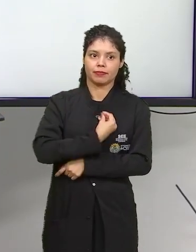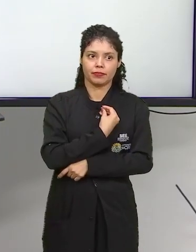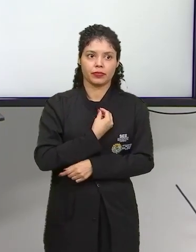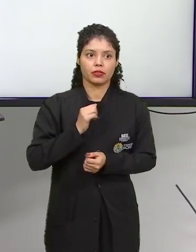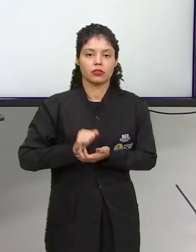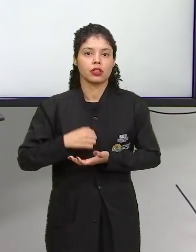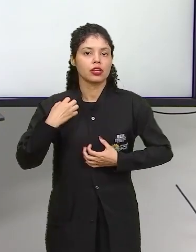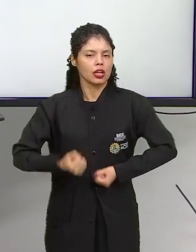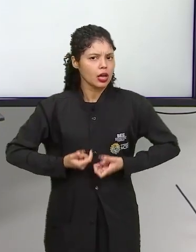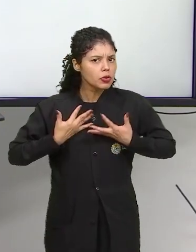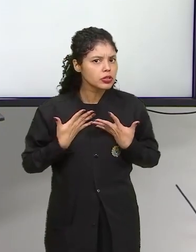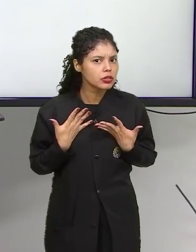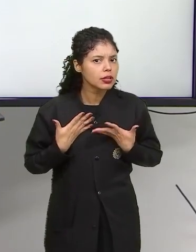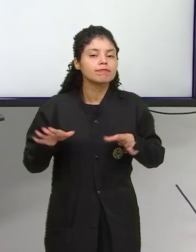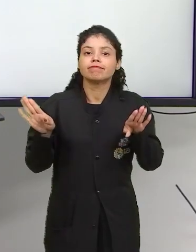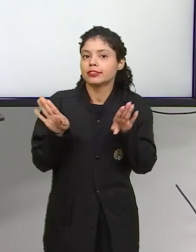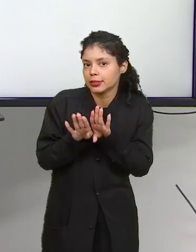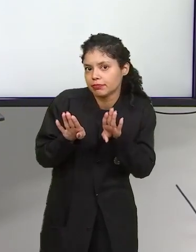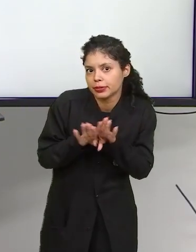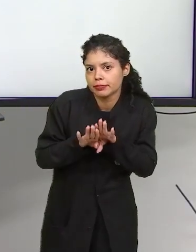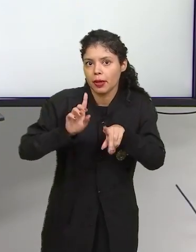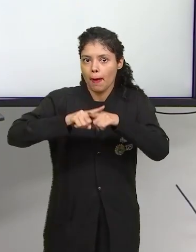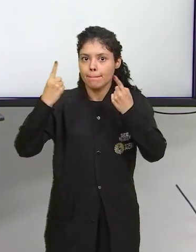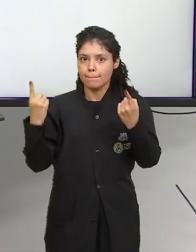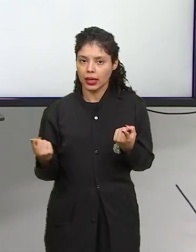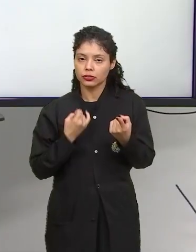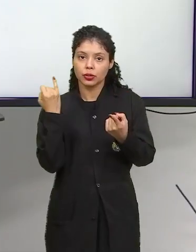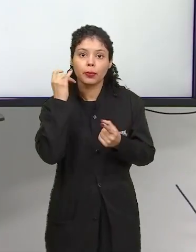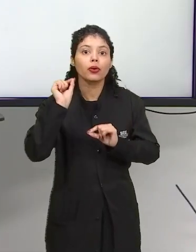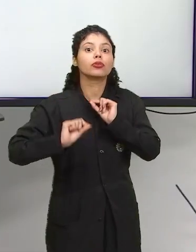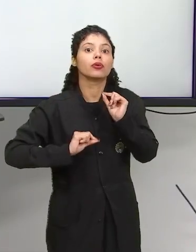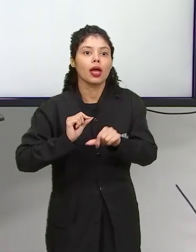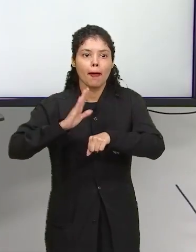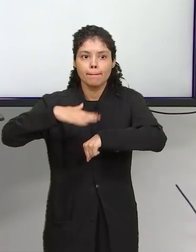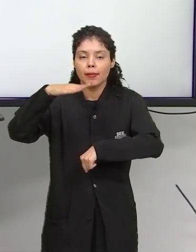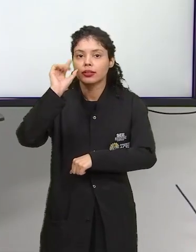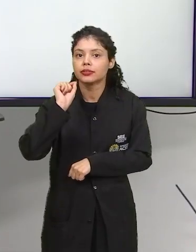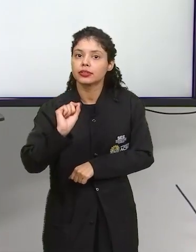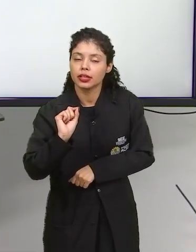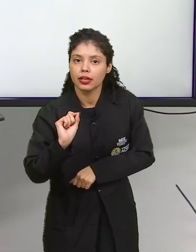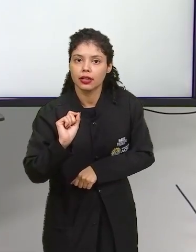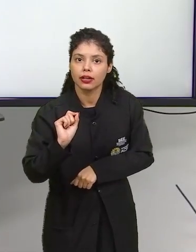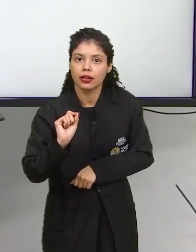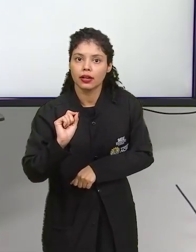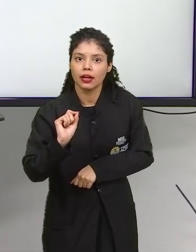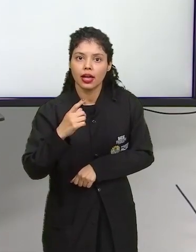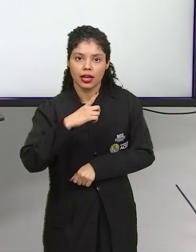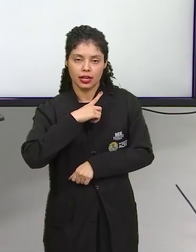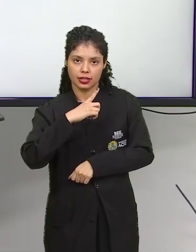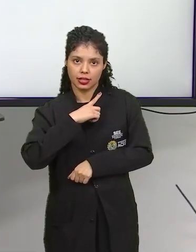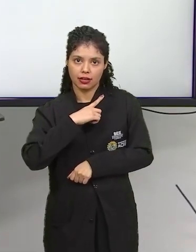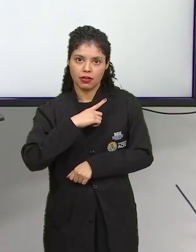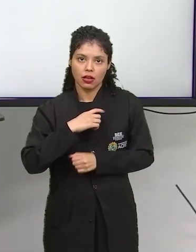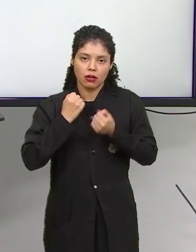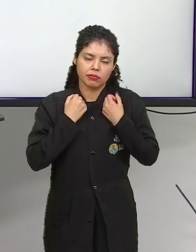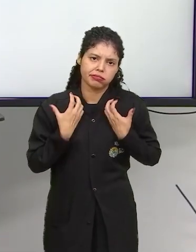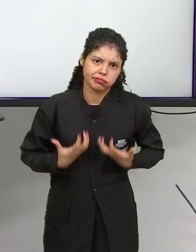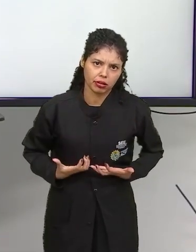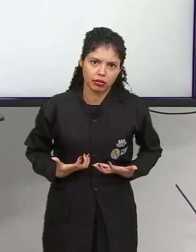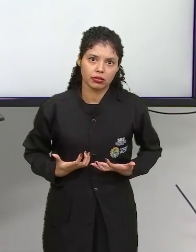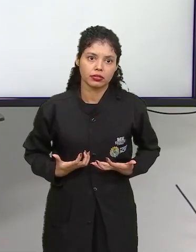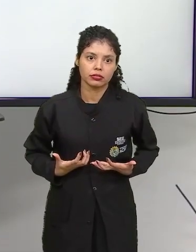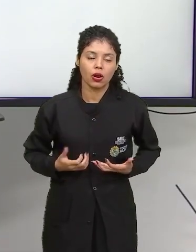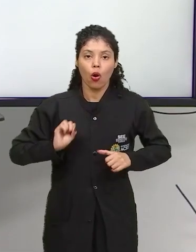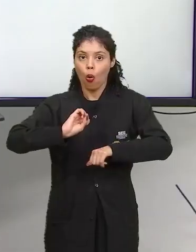É emotiva? Também. Mas importa mais eu saber que ele ficou com as retinas cansadas nesse